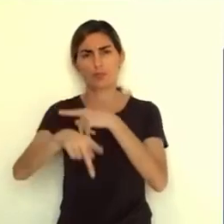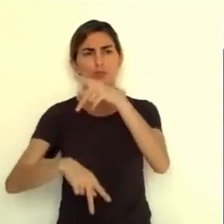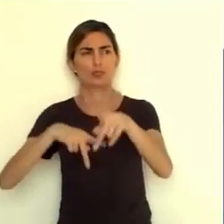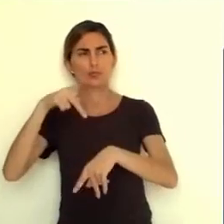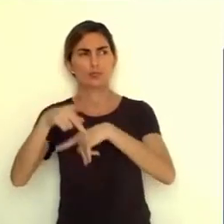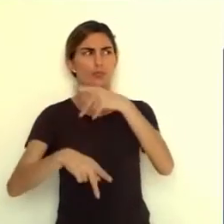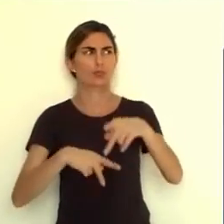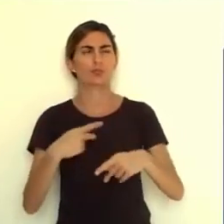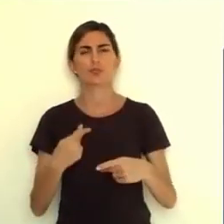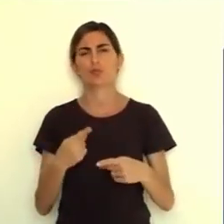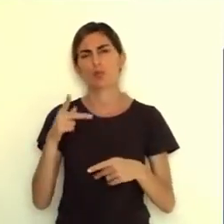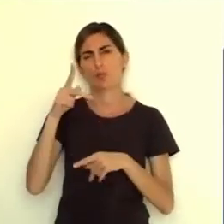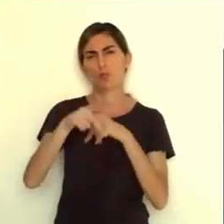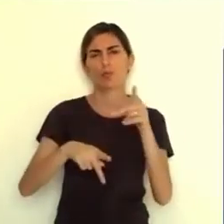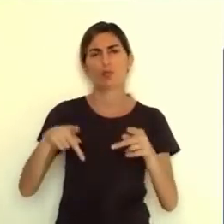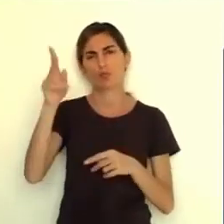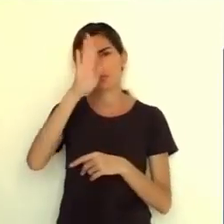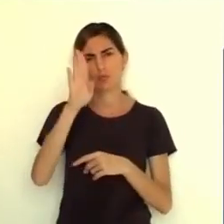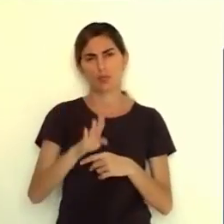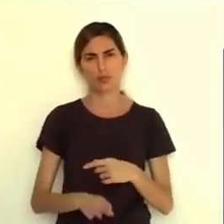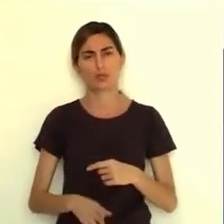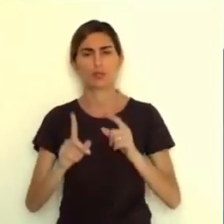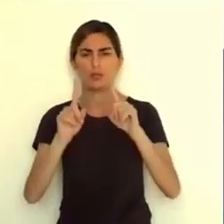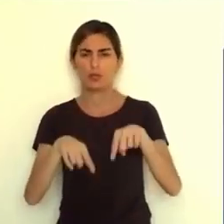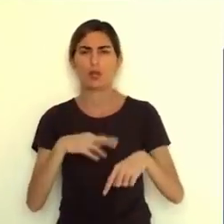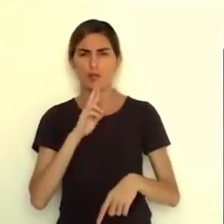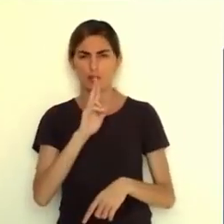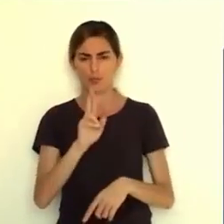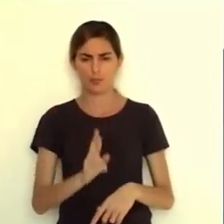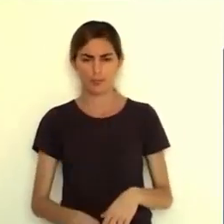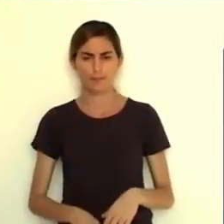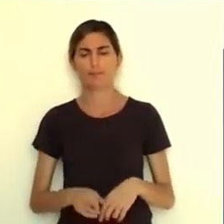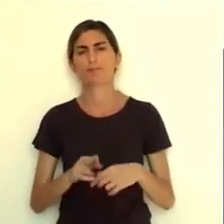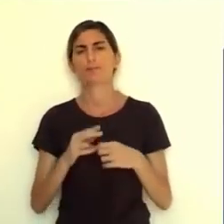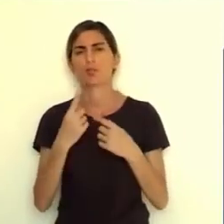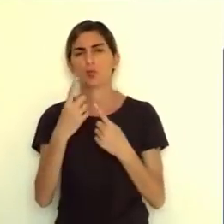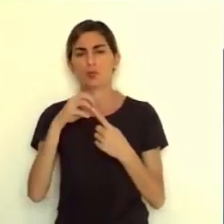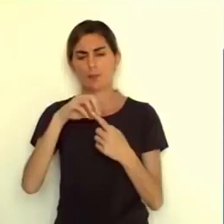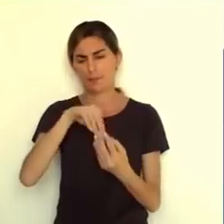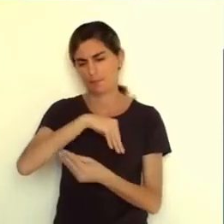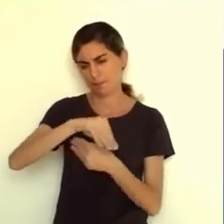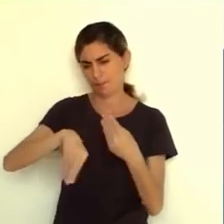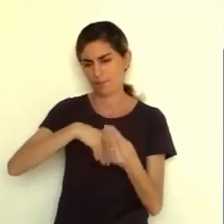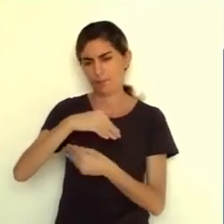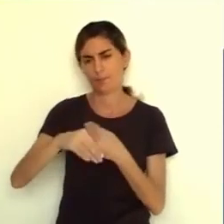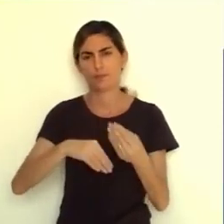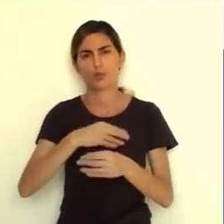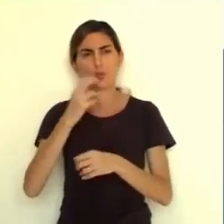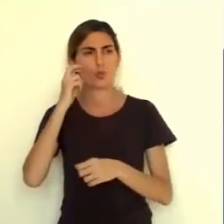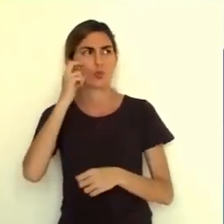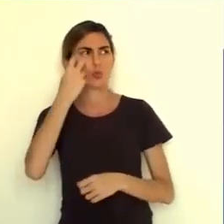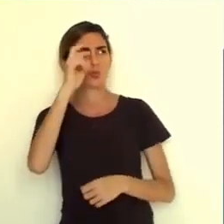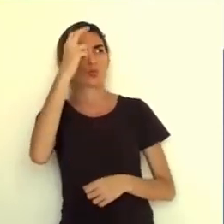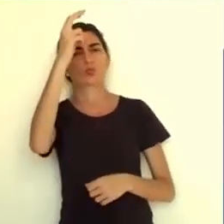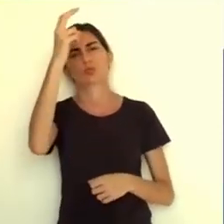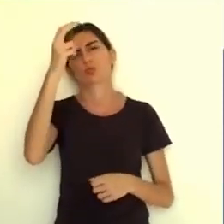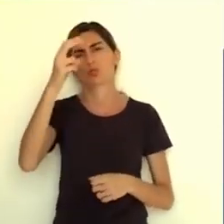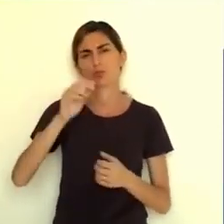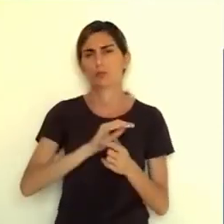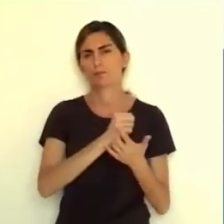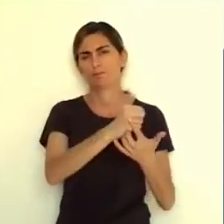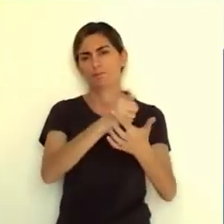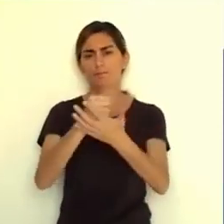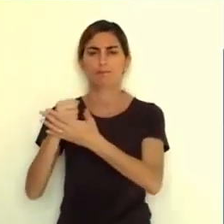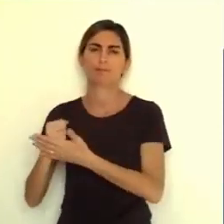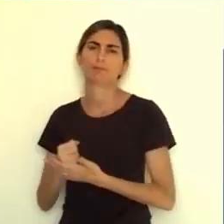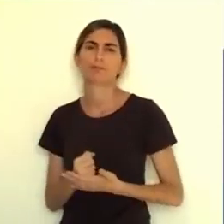miscigenação populacional. O povo brasileiro, então, é o resultado de uma mesclagem de culturas,